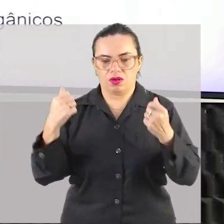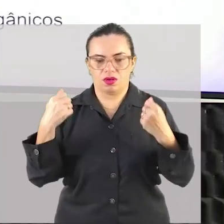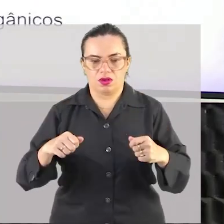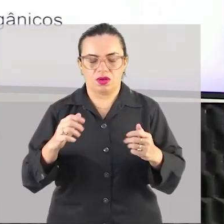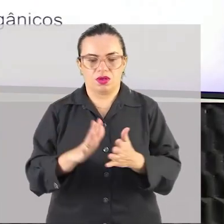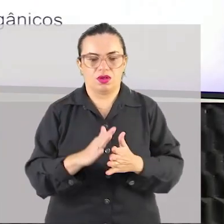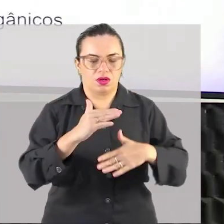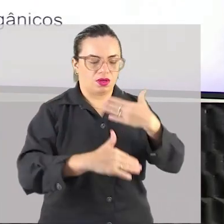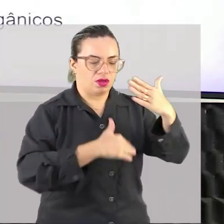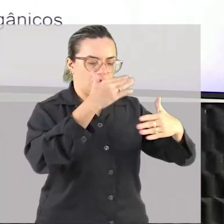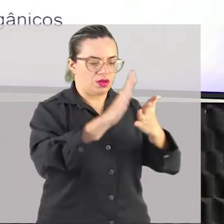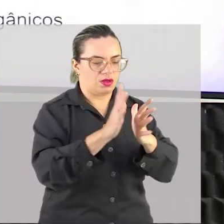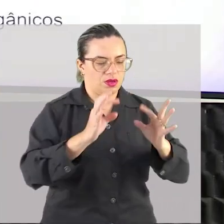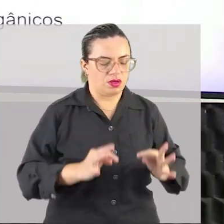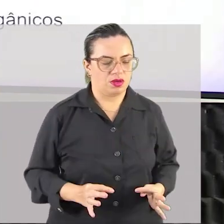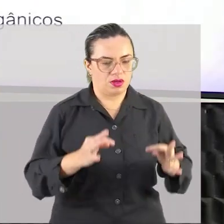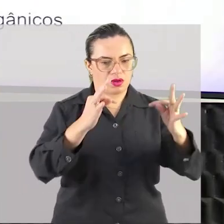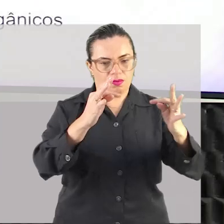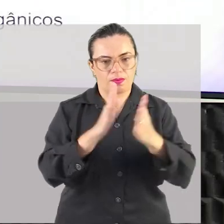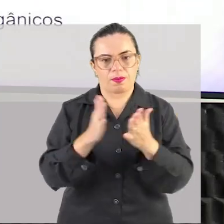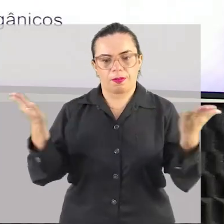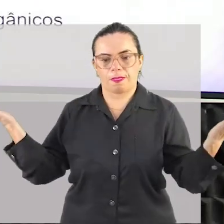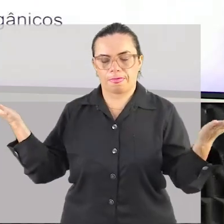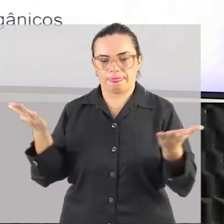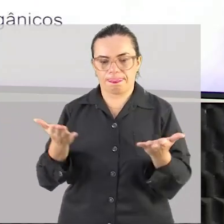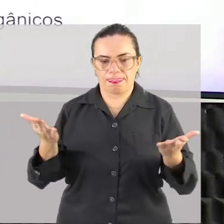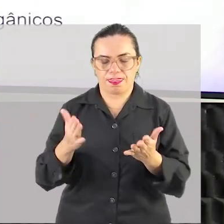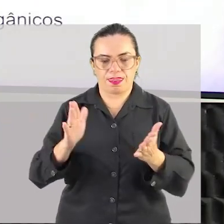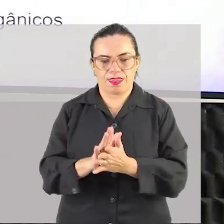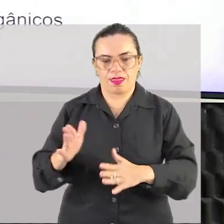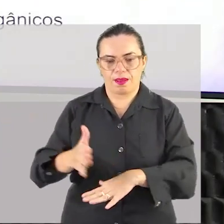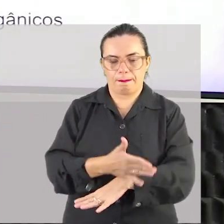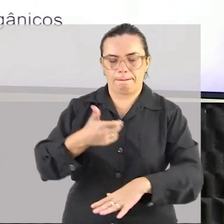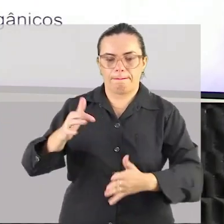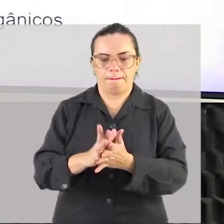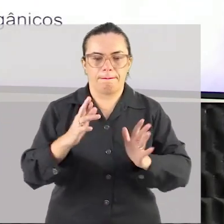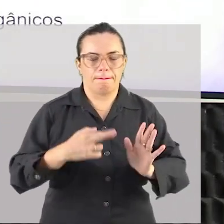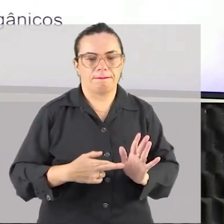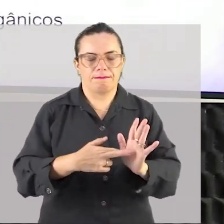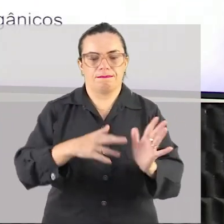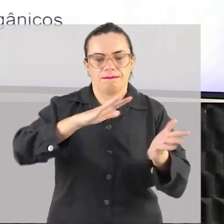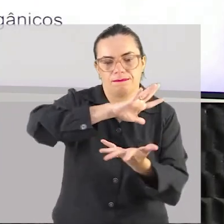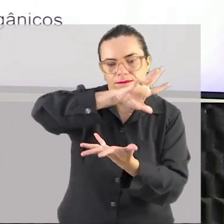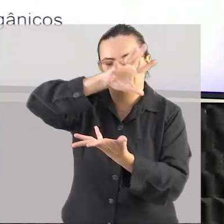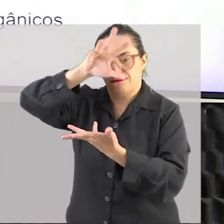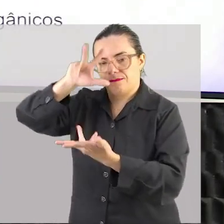acabe desenvolvendo essa tecnologia que hoje é a maior representante do mundo.